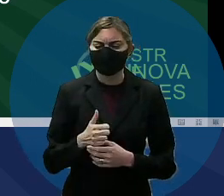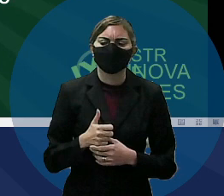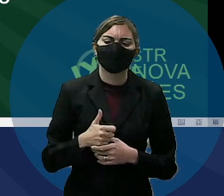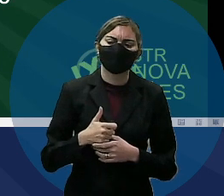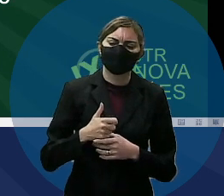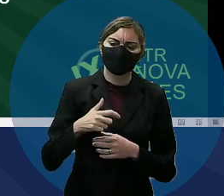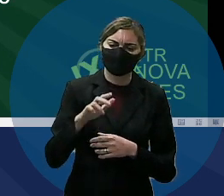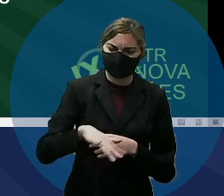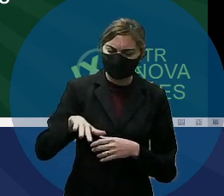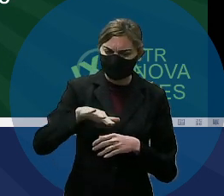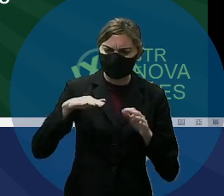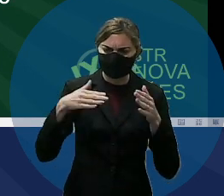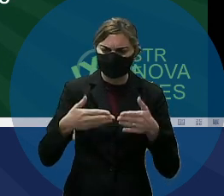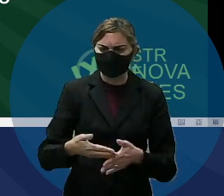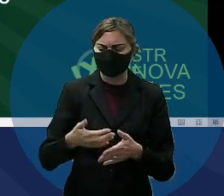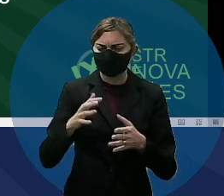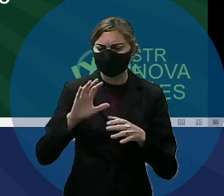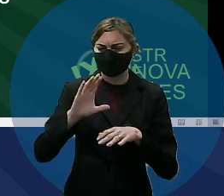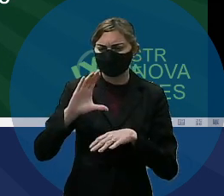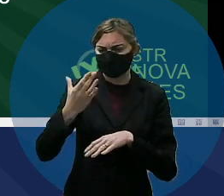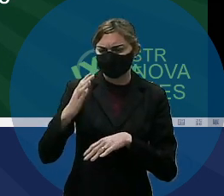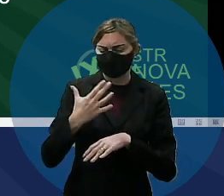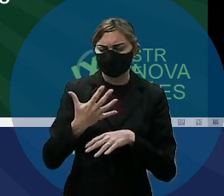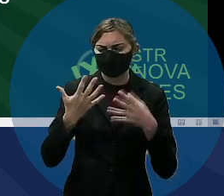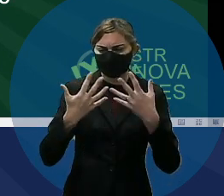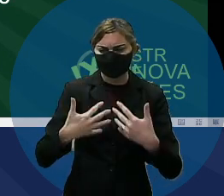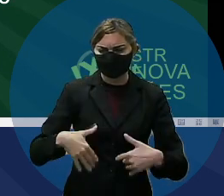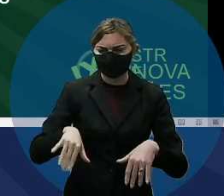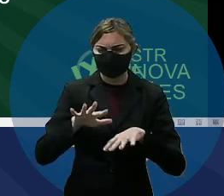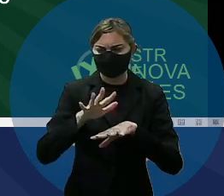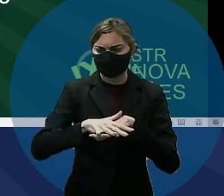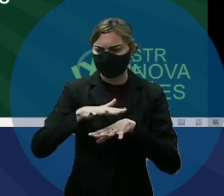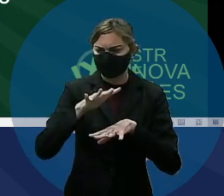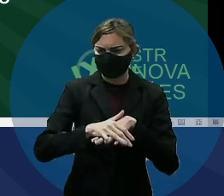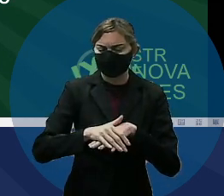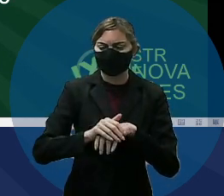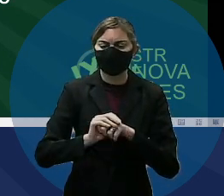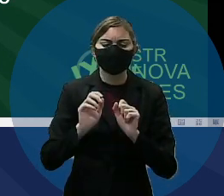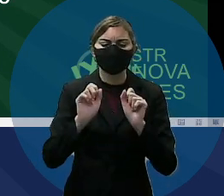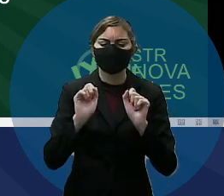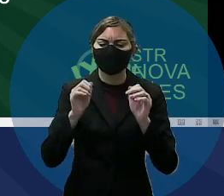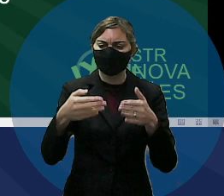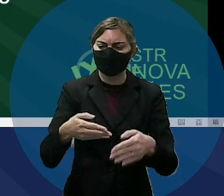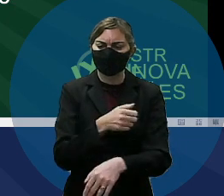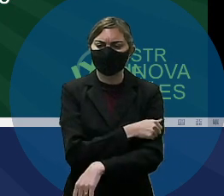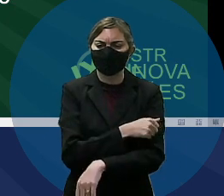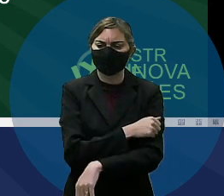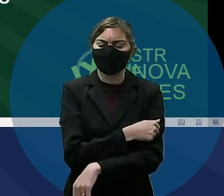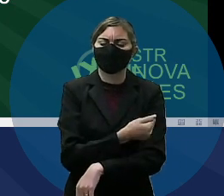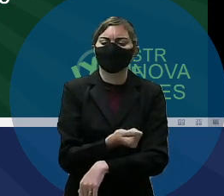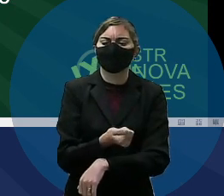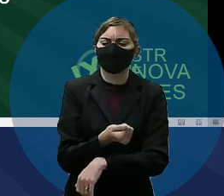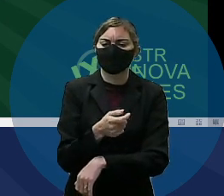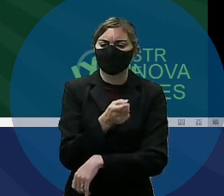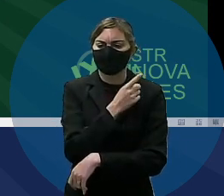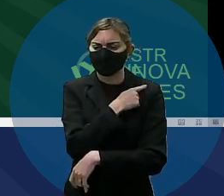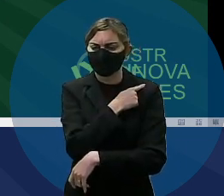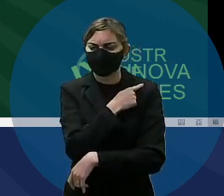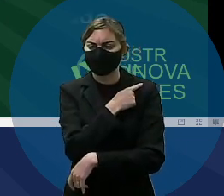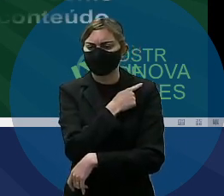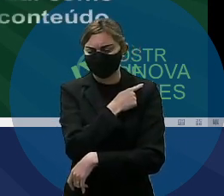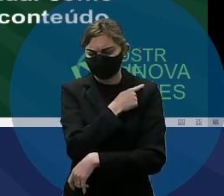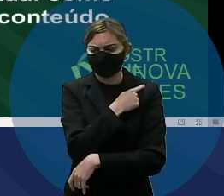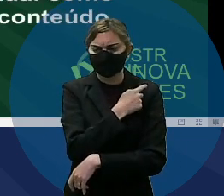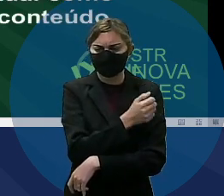né, Ciências da Natureza e Matemática, e o público-alvo é o público, os alunos do primeiro ano do ensino